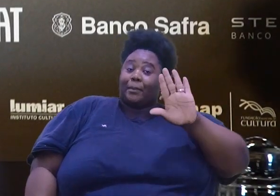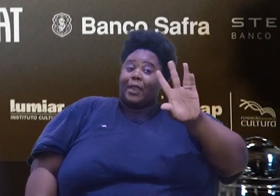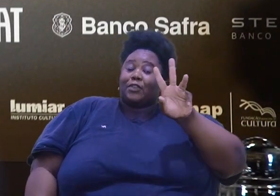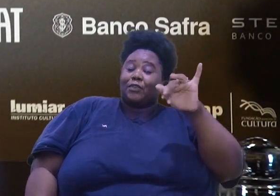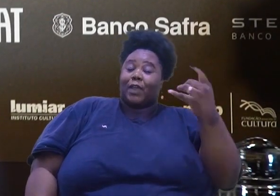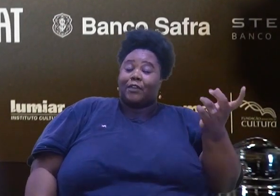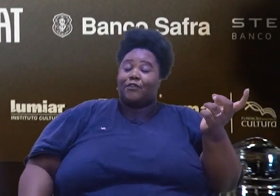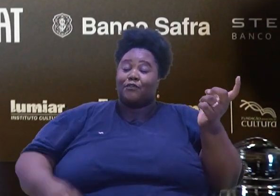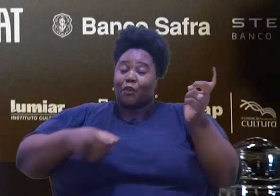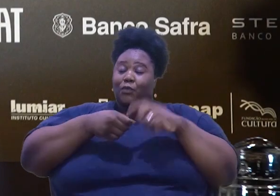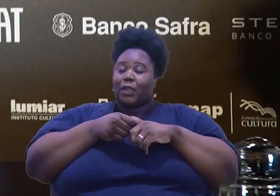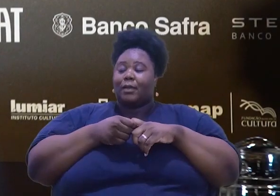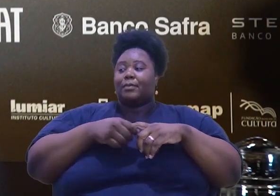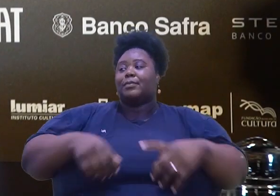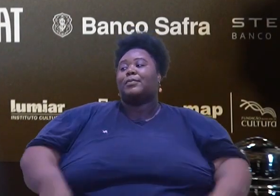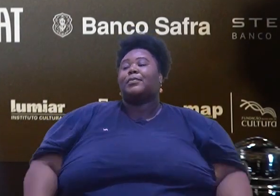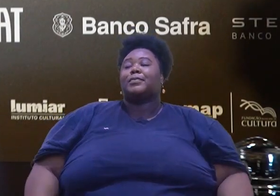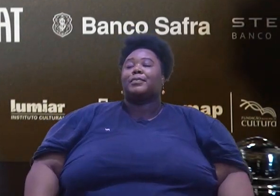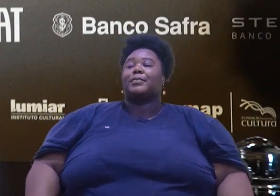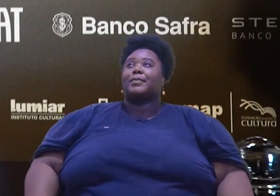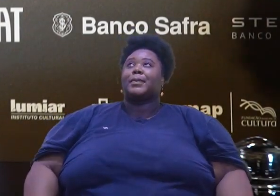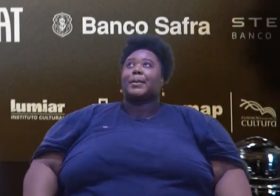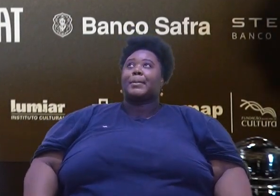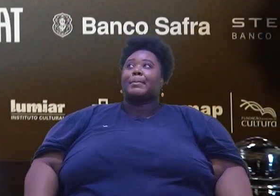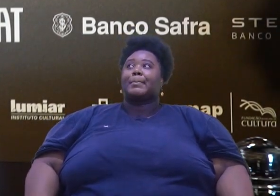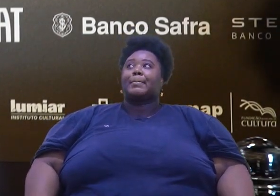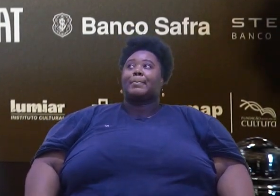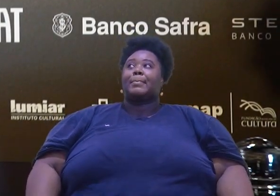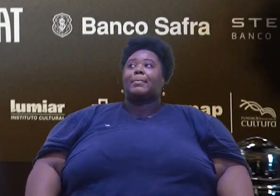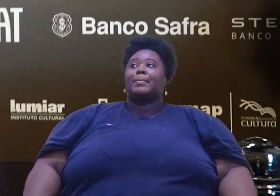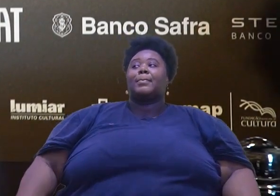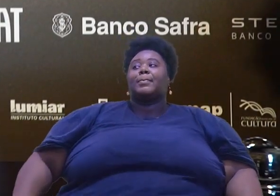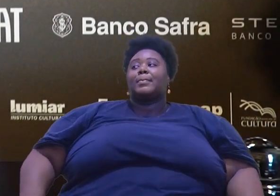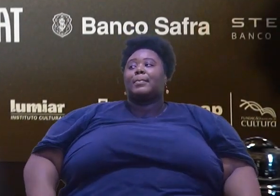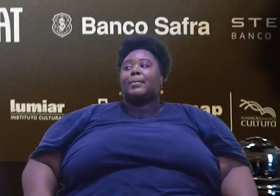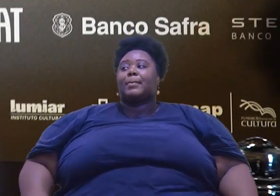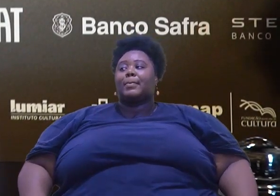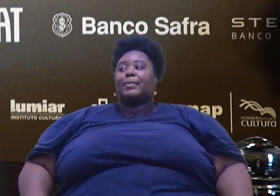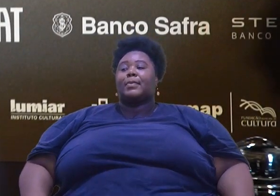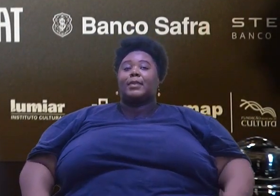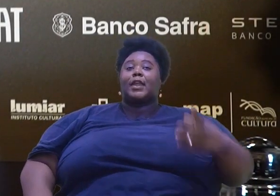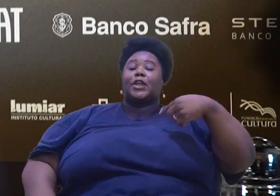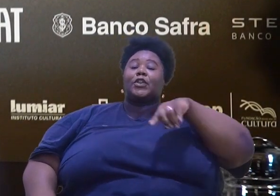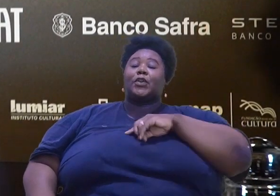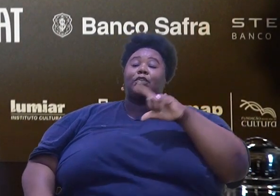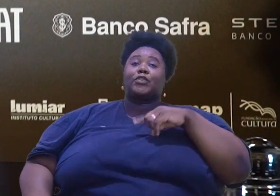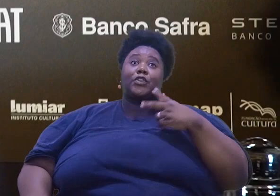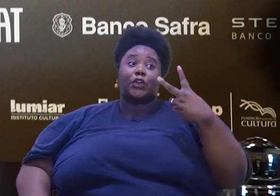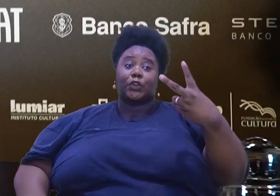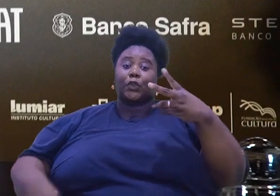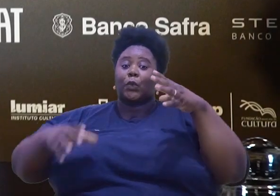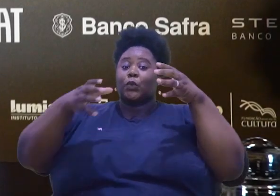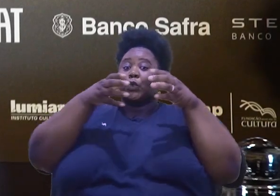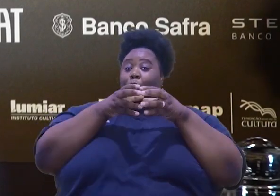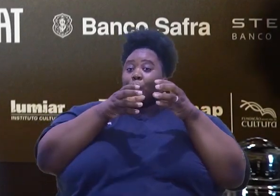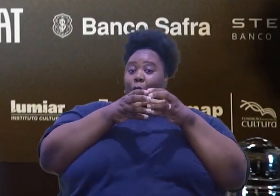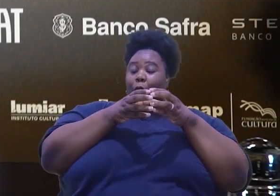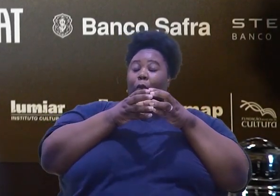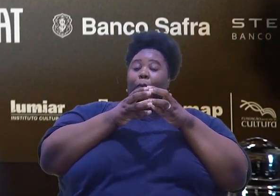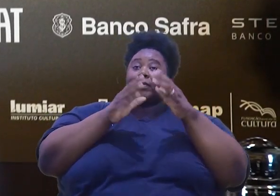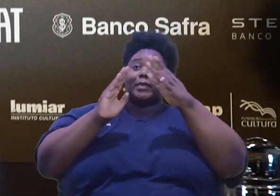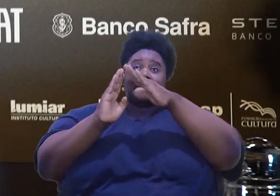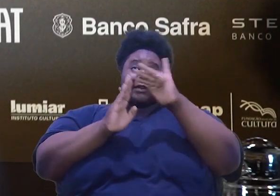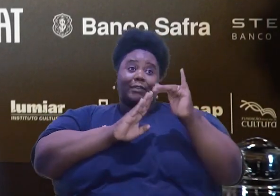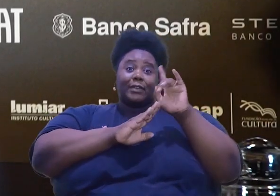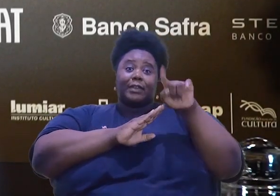voltar. Mas, então, ali nós tínhamos 2 grupos na vizinhança, que era o